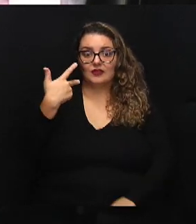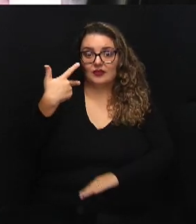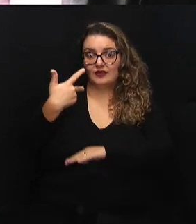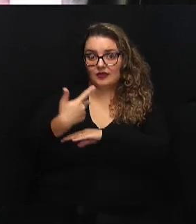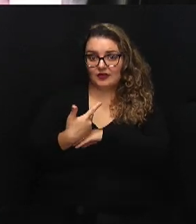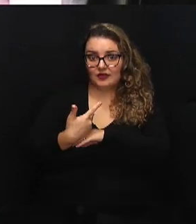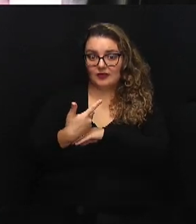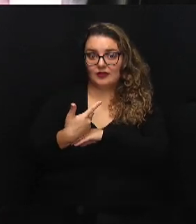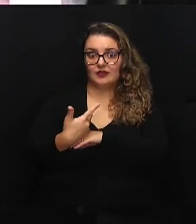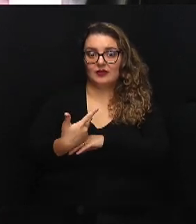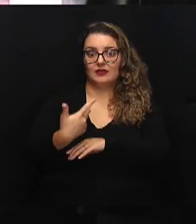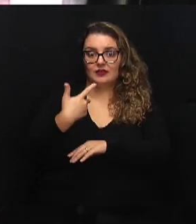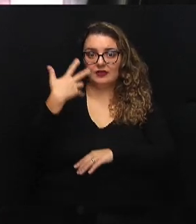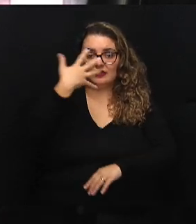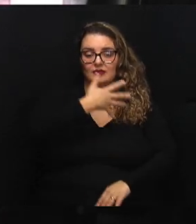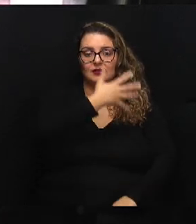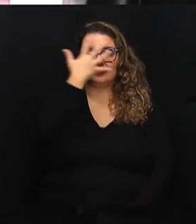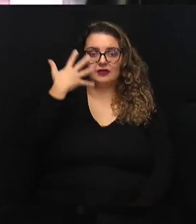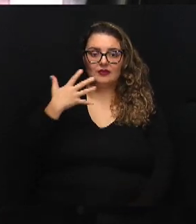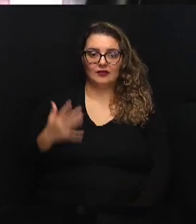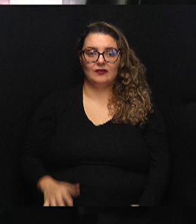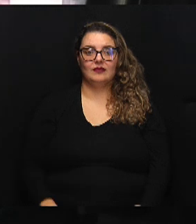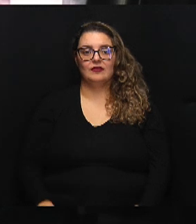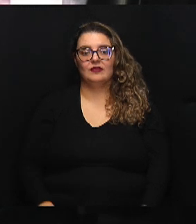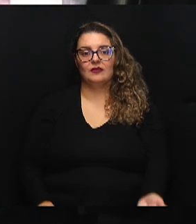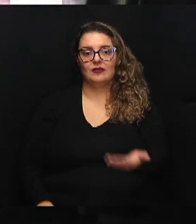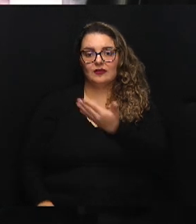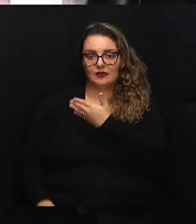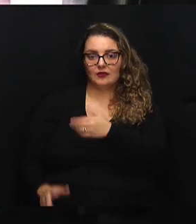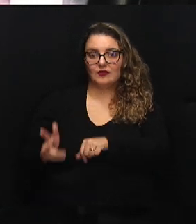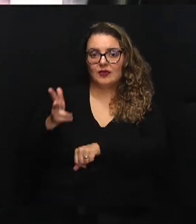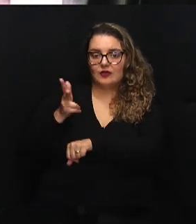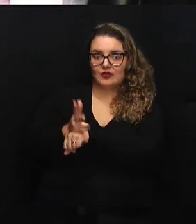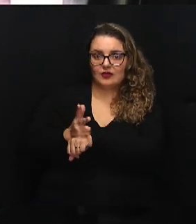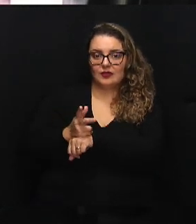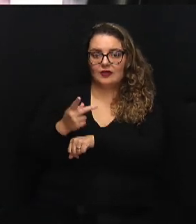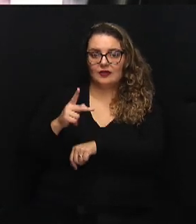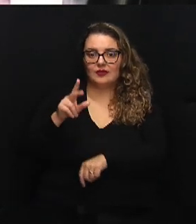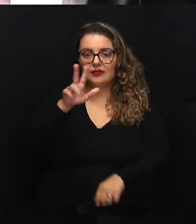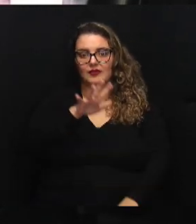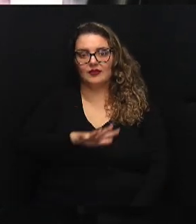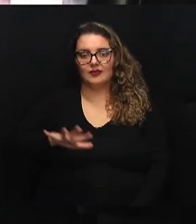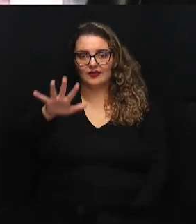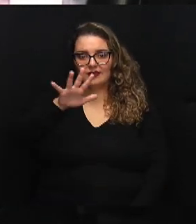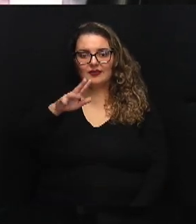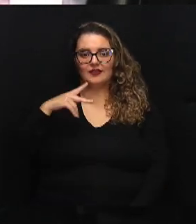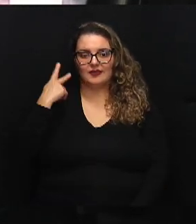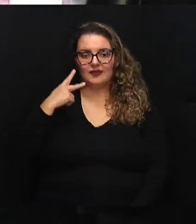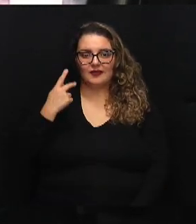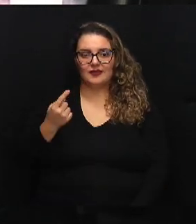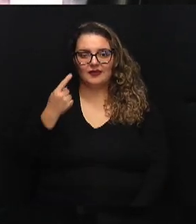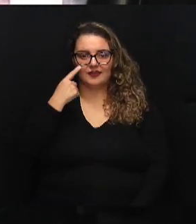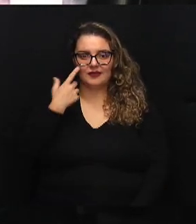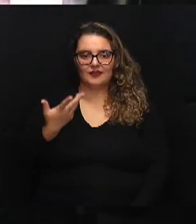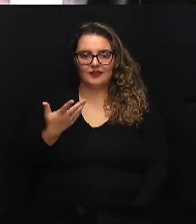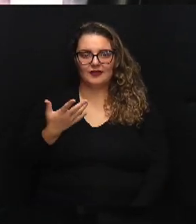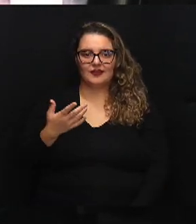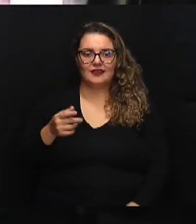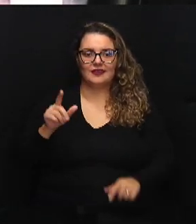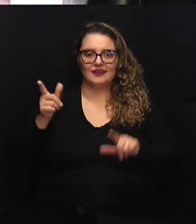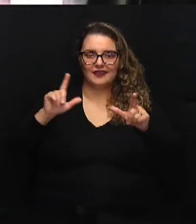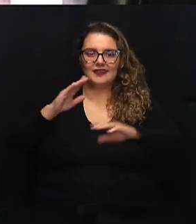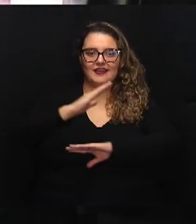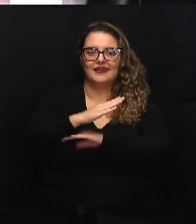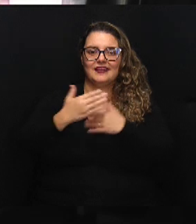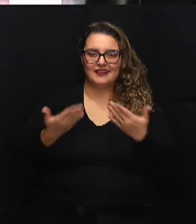que pega só a minha imagem e aqui tem uma outra câmera que pega só a imagem do vereador. Olha só, é assim que a gente faz TV aqui,